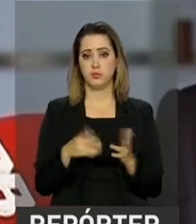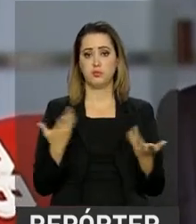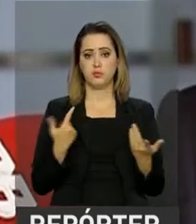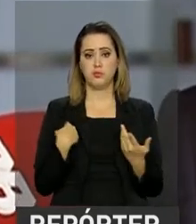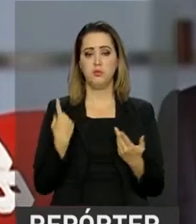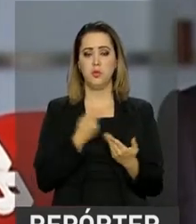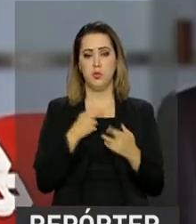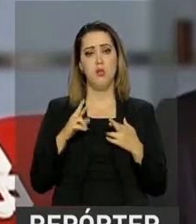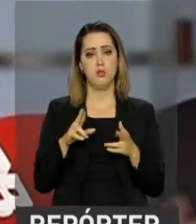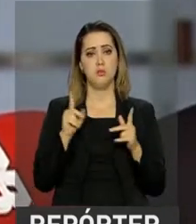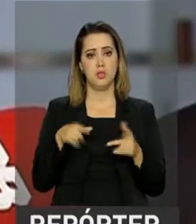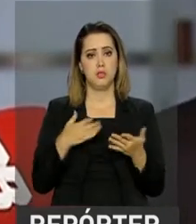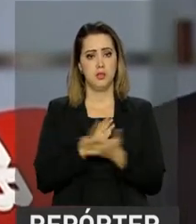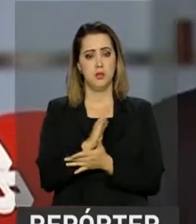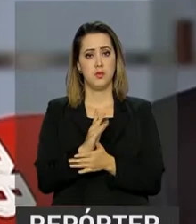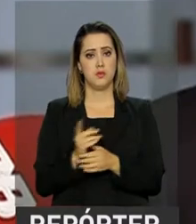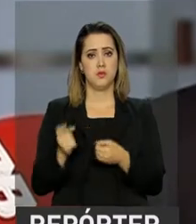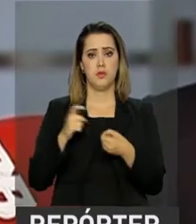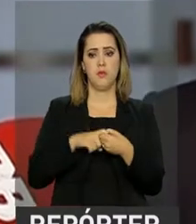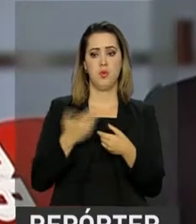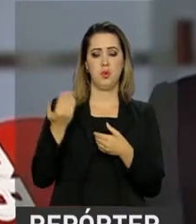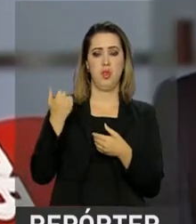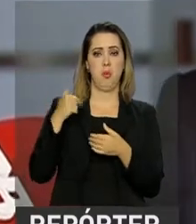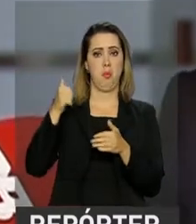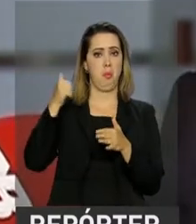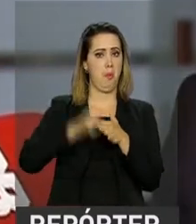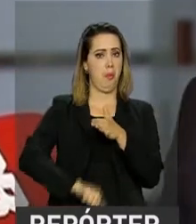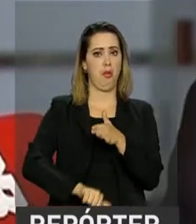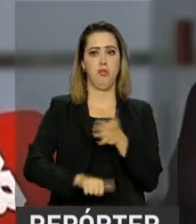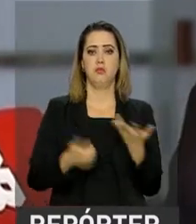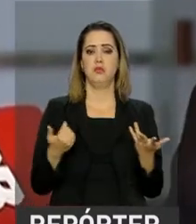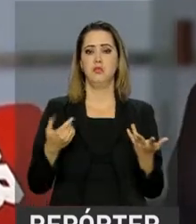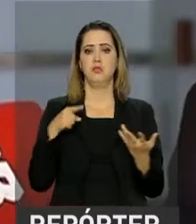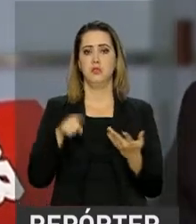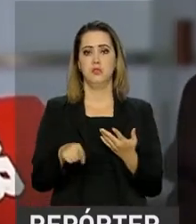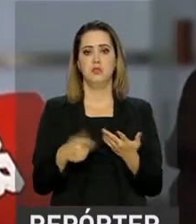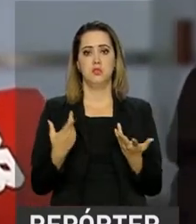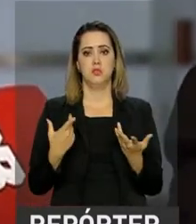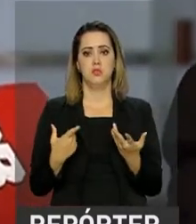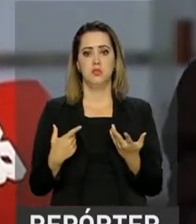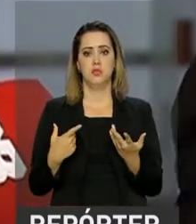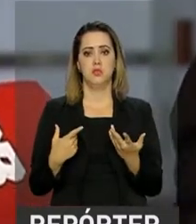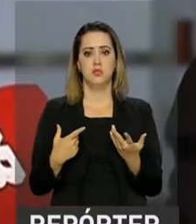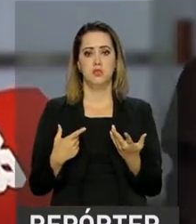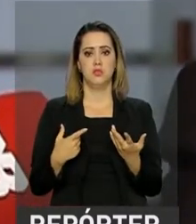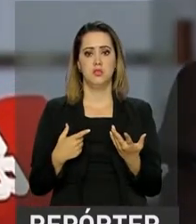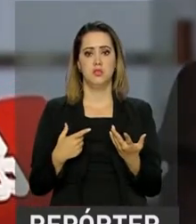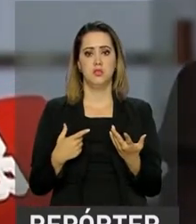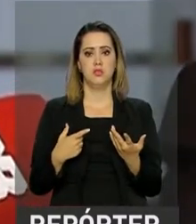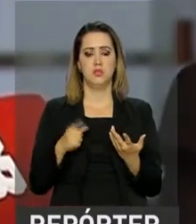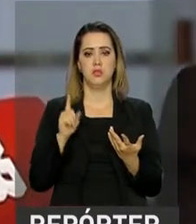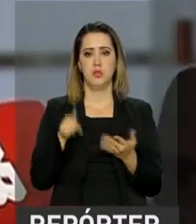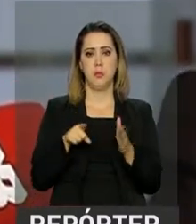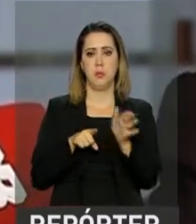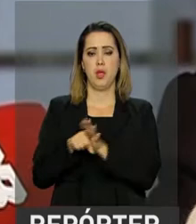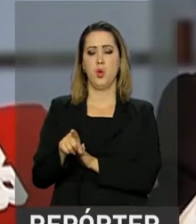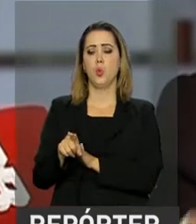nossa expectativa, e o Brasil voltasse à recessão, é uma questão da resposta, da pergunta simples: você